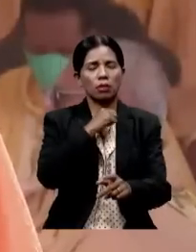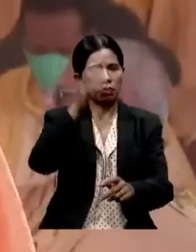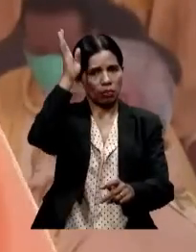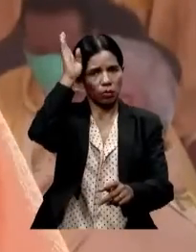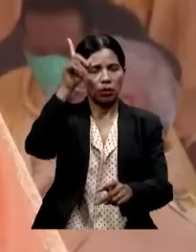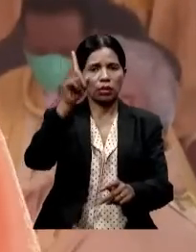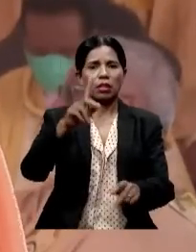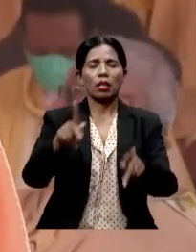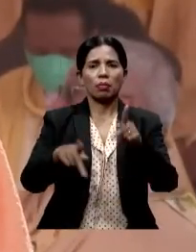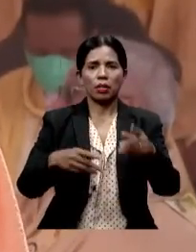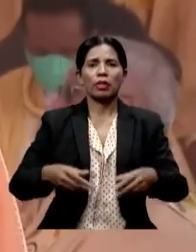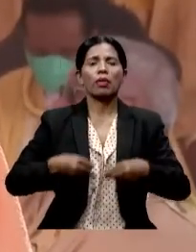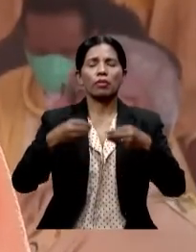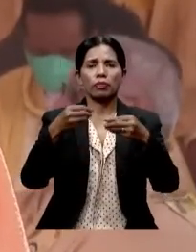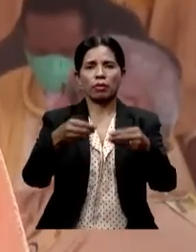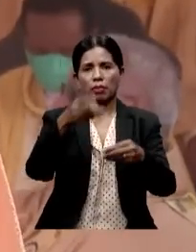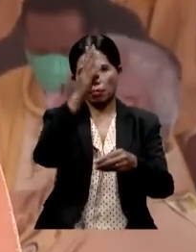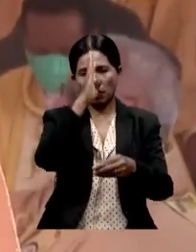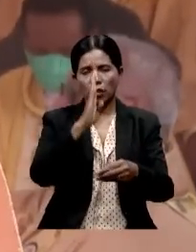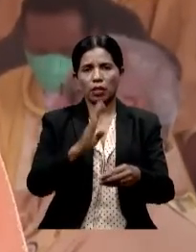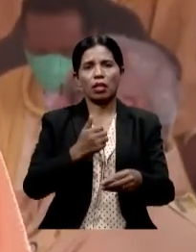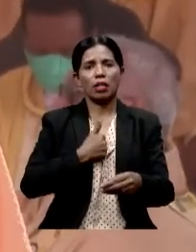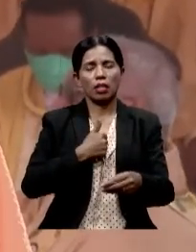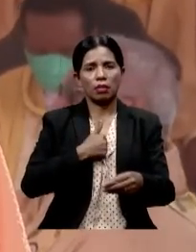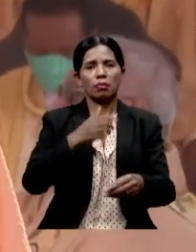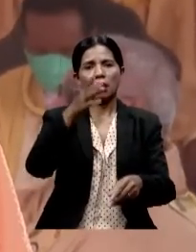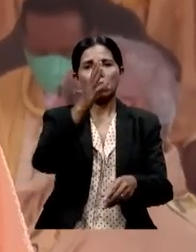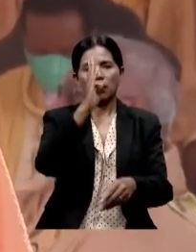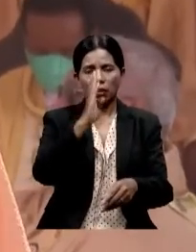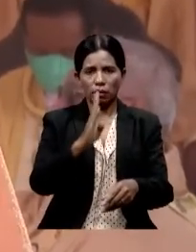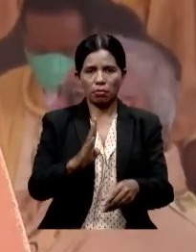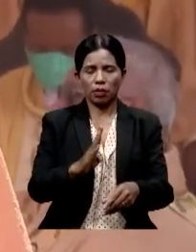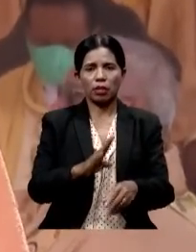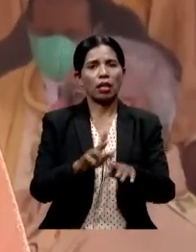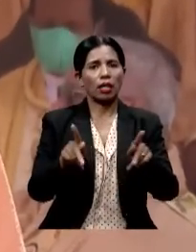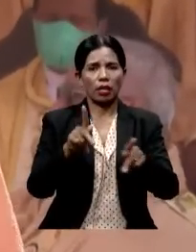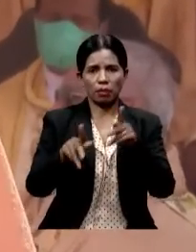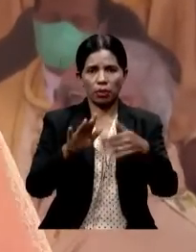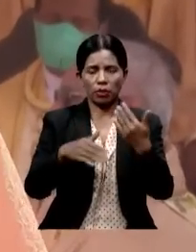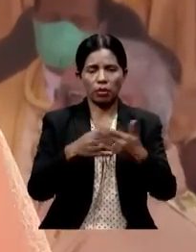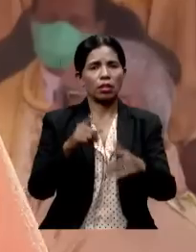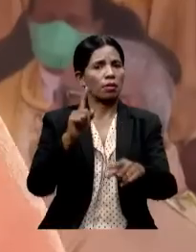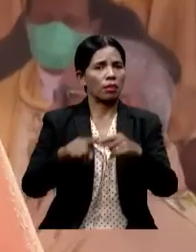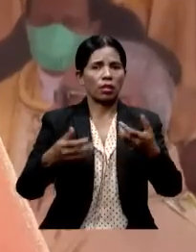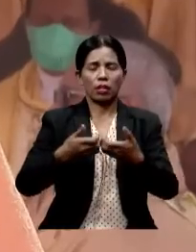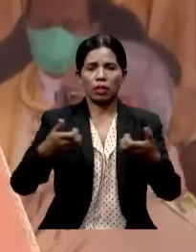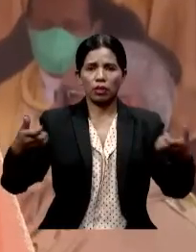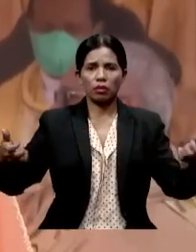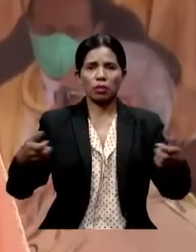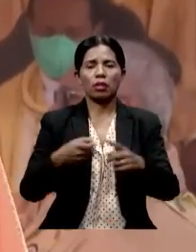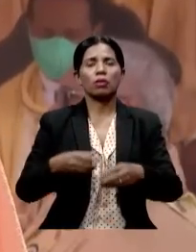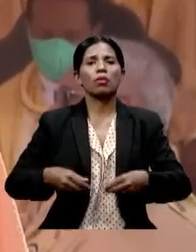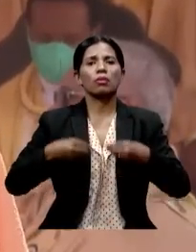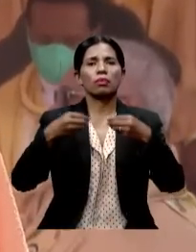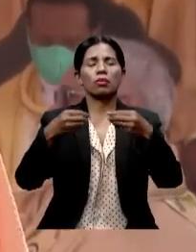nebe sarani antomak ba maroma nia vivi sire. Kata la bele ses an atu fonia vida